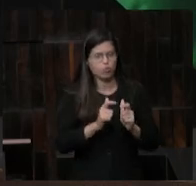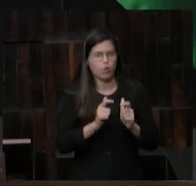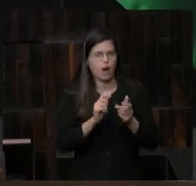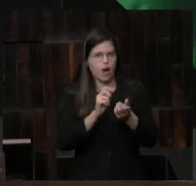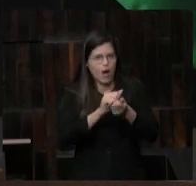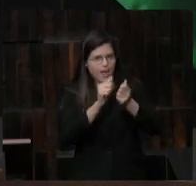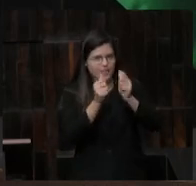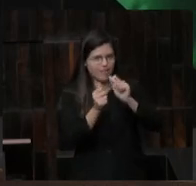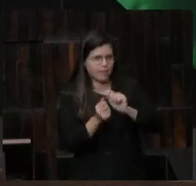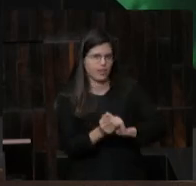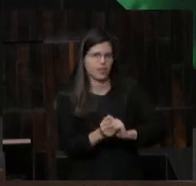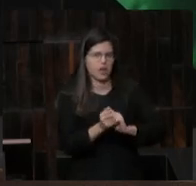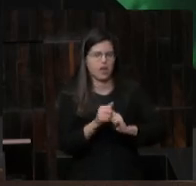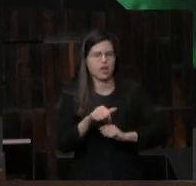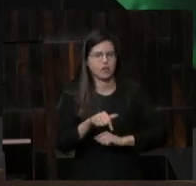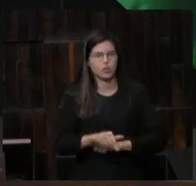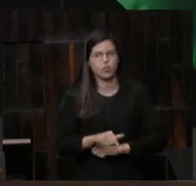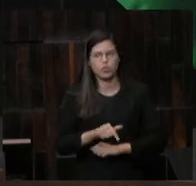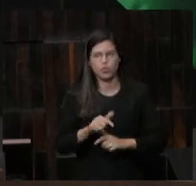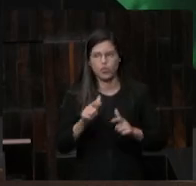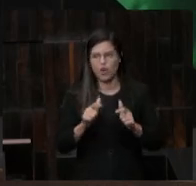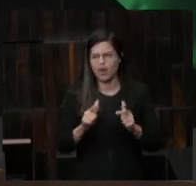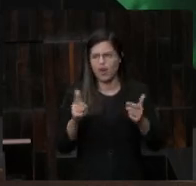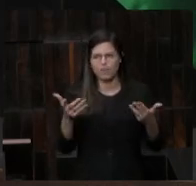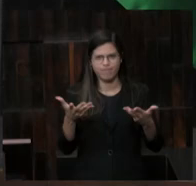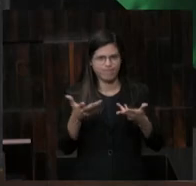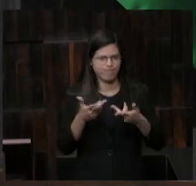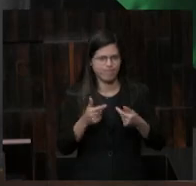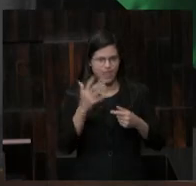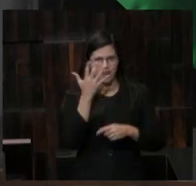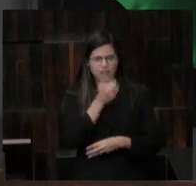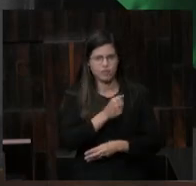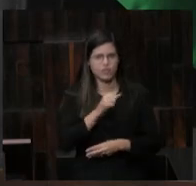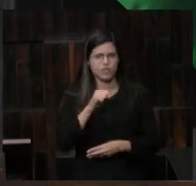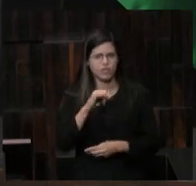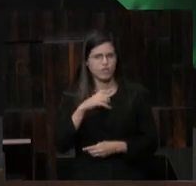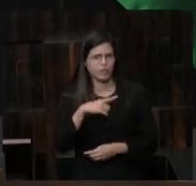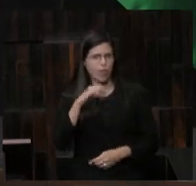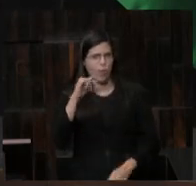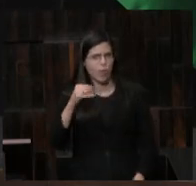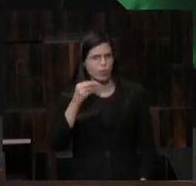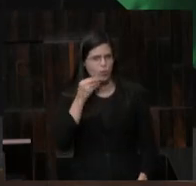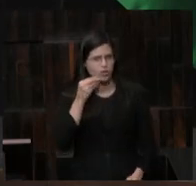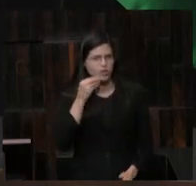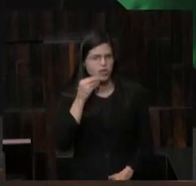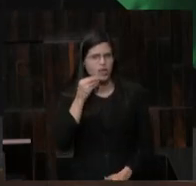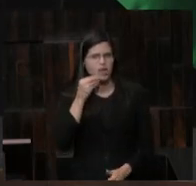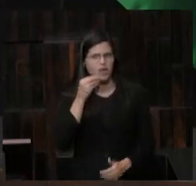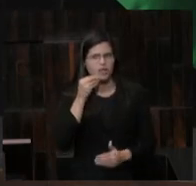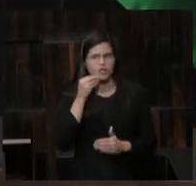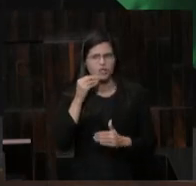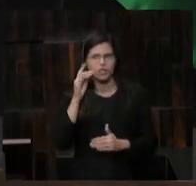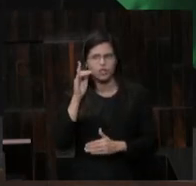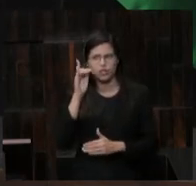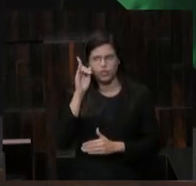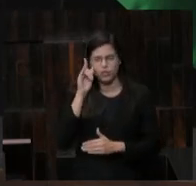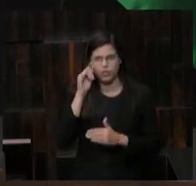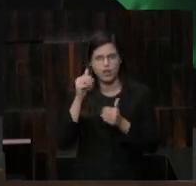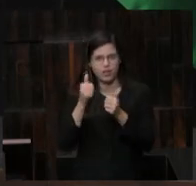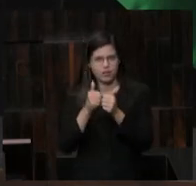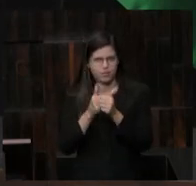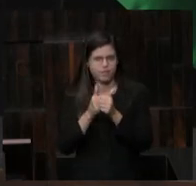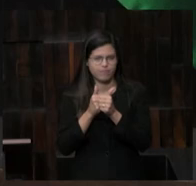as necessidades dela, um espaço lindo. Depois, se vocês tiverem oportunidade, nos sigam lá para que vocês possam conhecer e